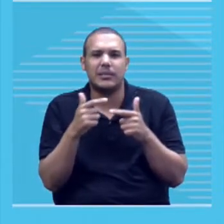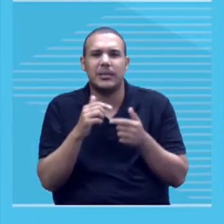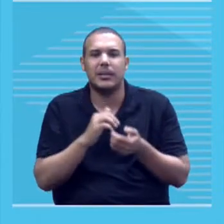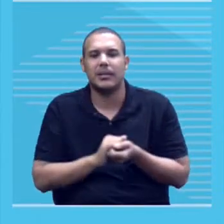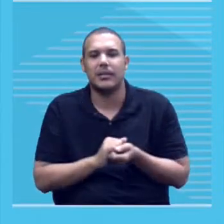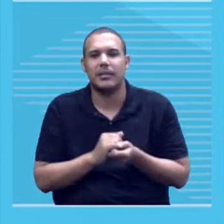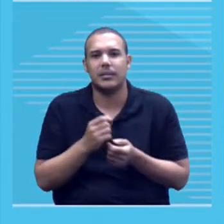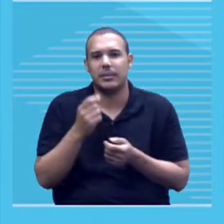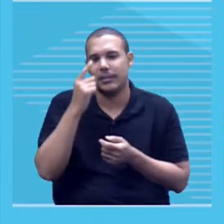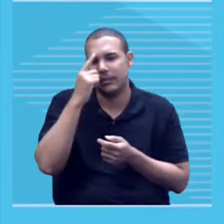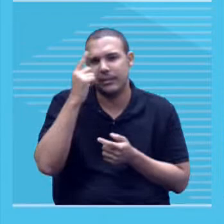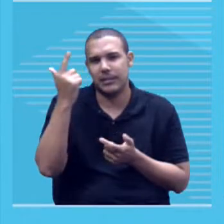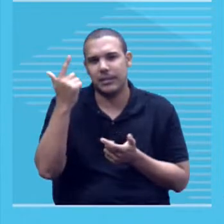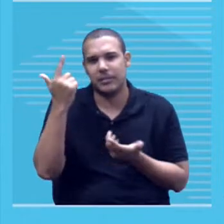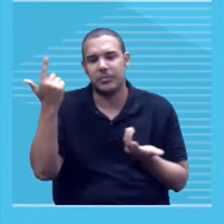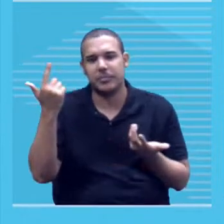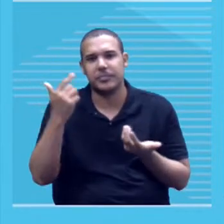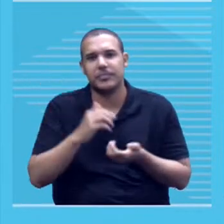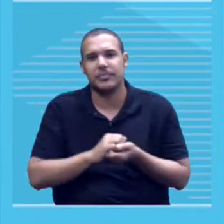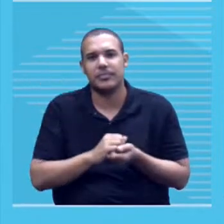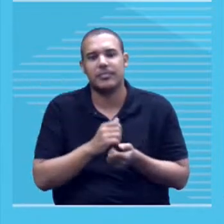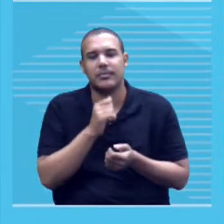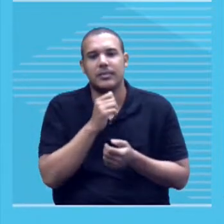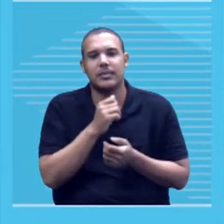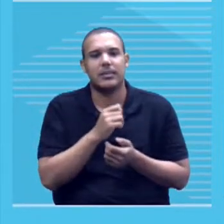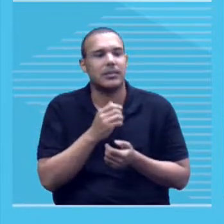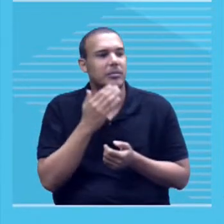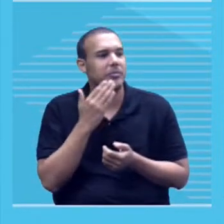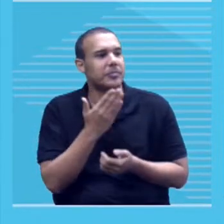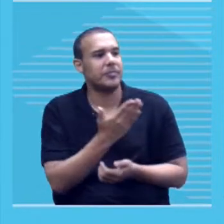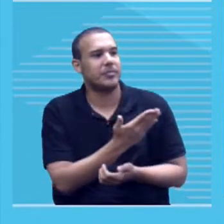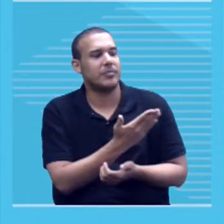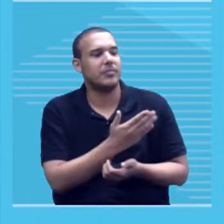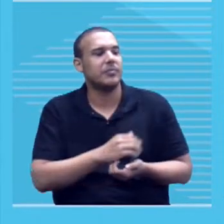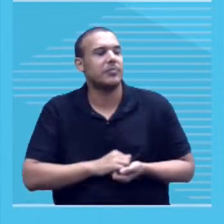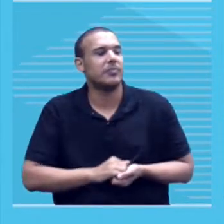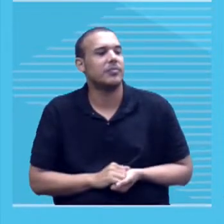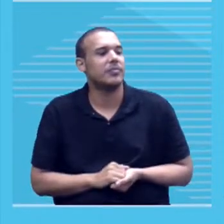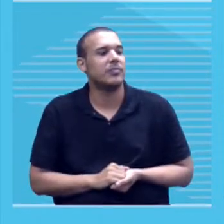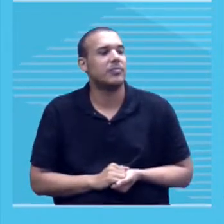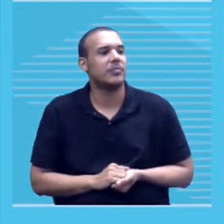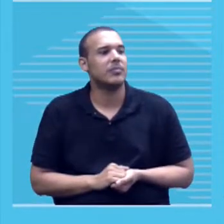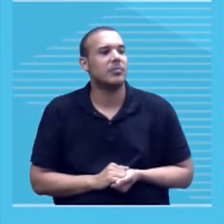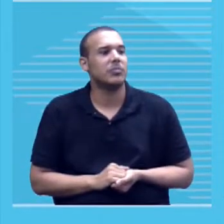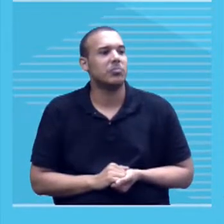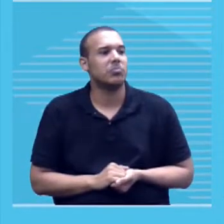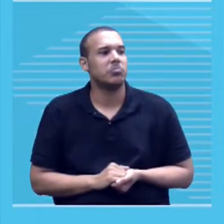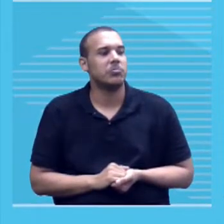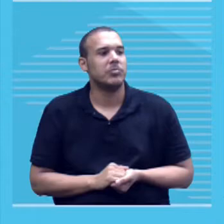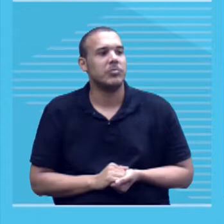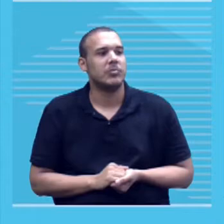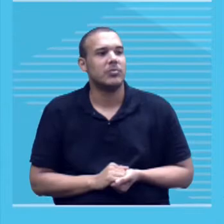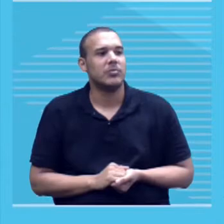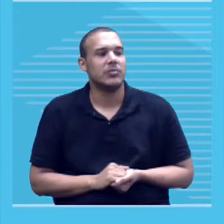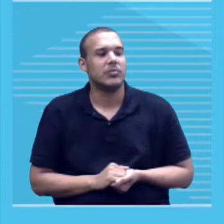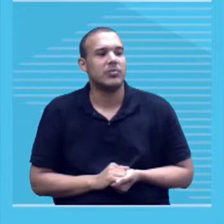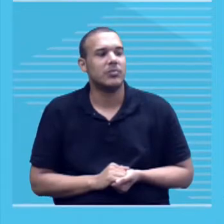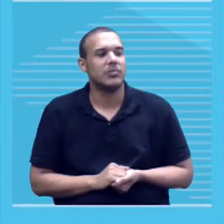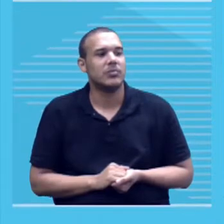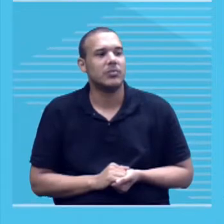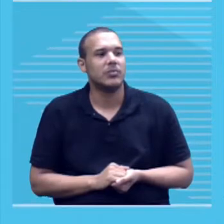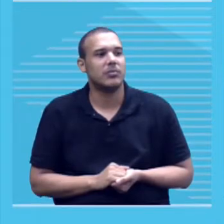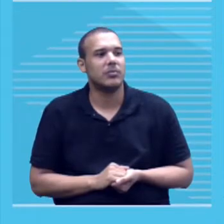uma ideia dessa divisão. 36 vezes 3 dá 112, tá bom? Que passaria aí algum pouquinho a